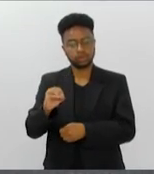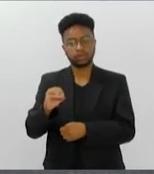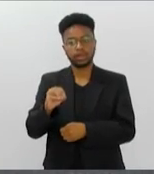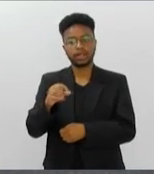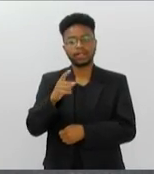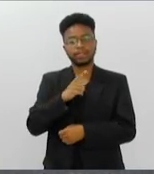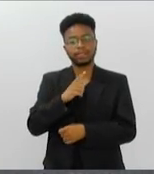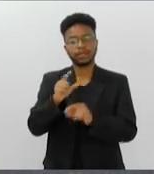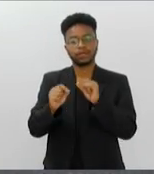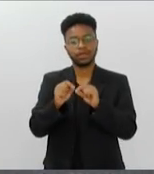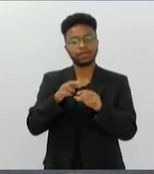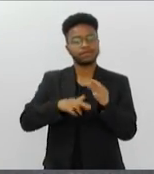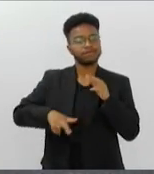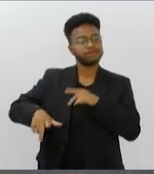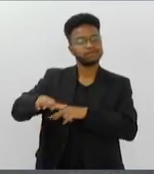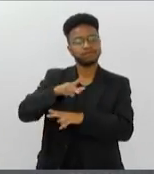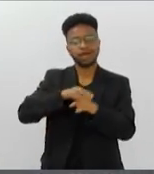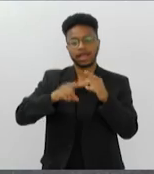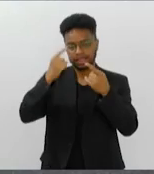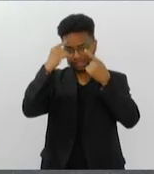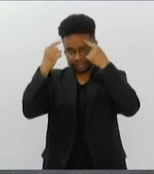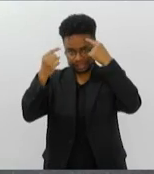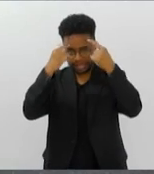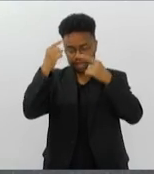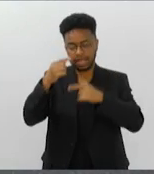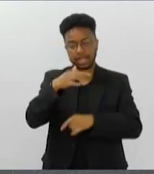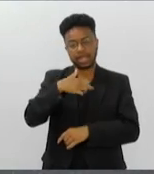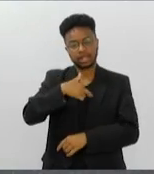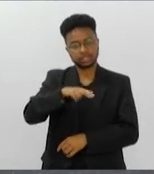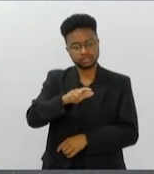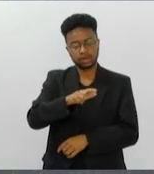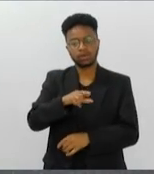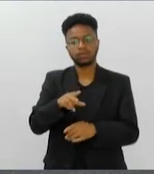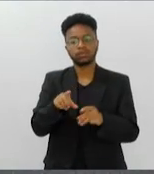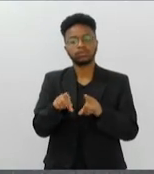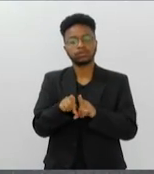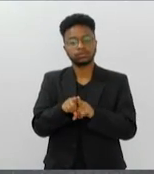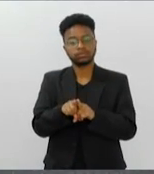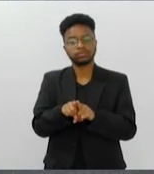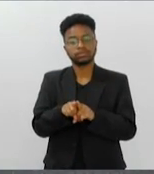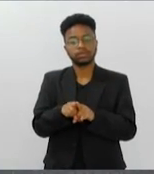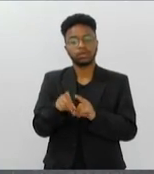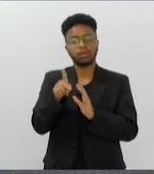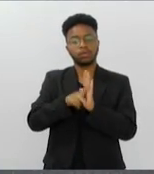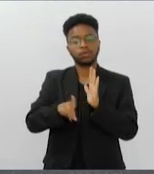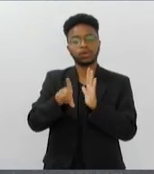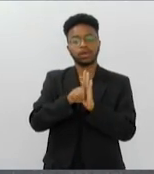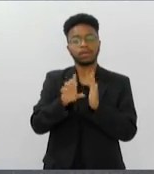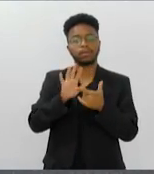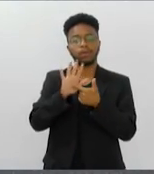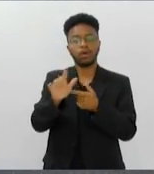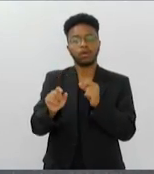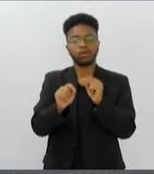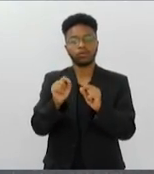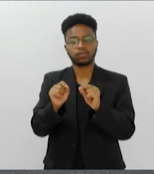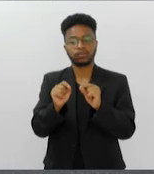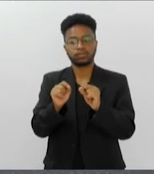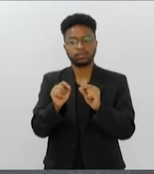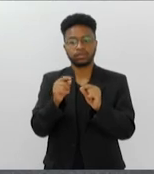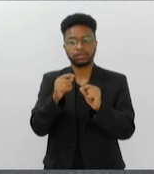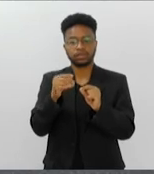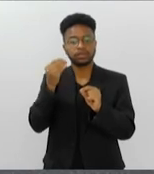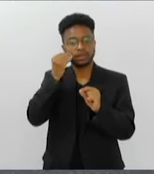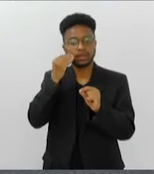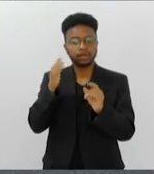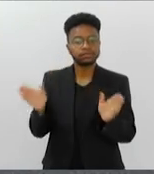tem uma pluralidade de ideias, de religiões, e a justificativa do PL fala de, né, de promover